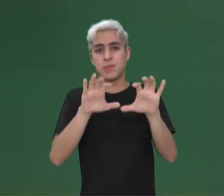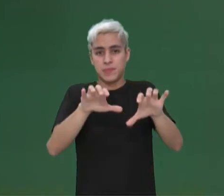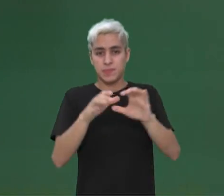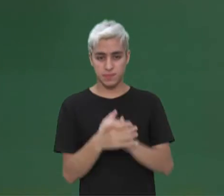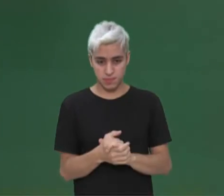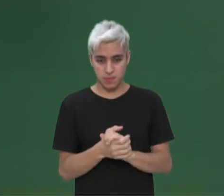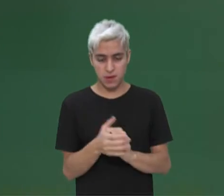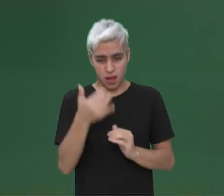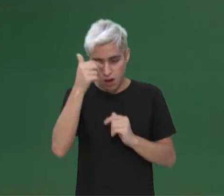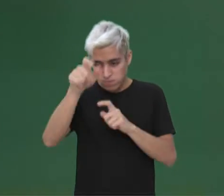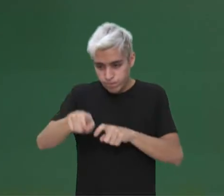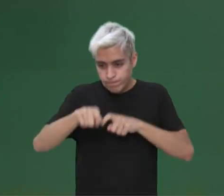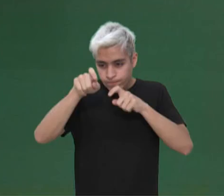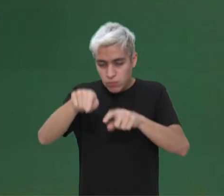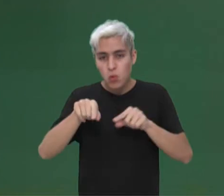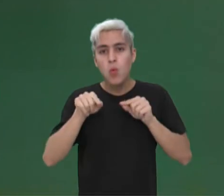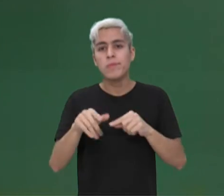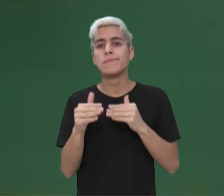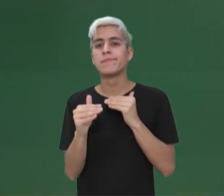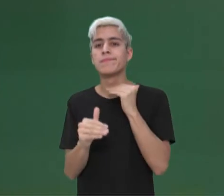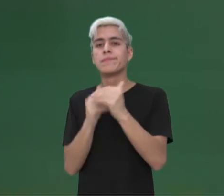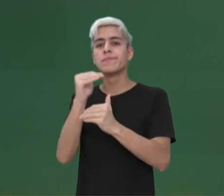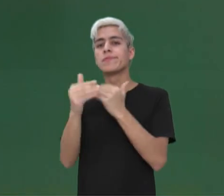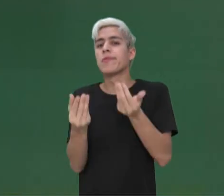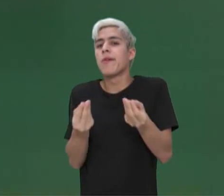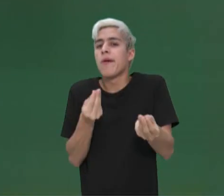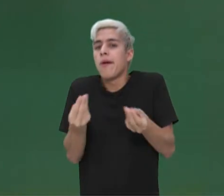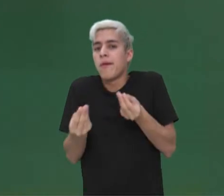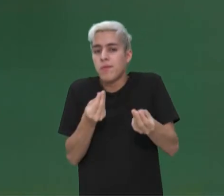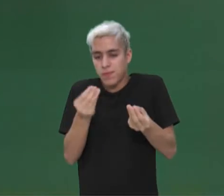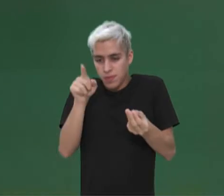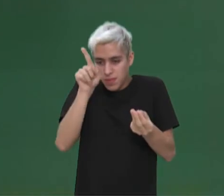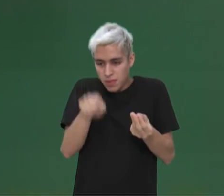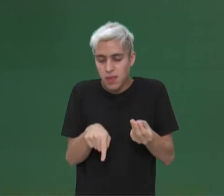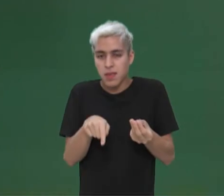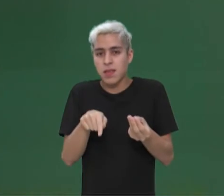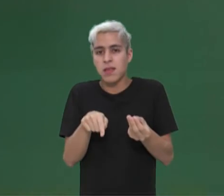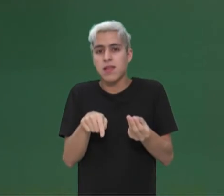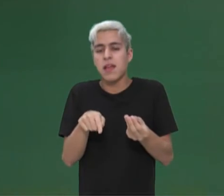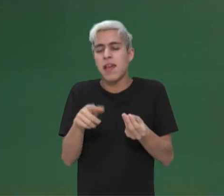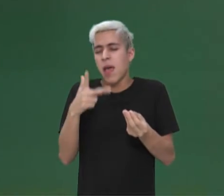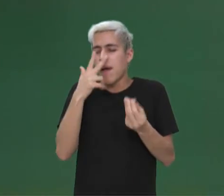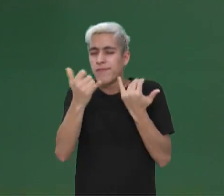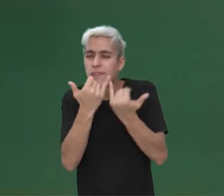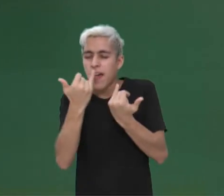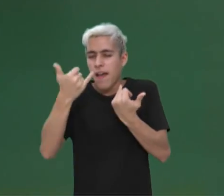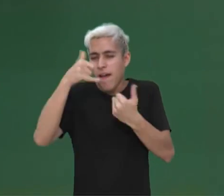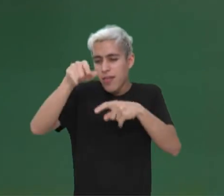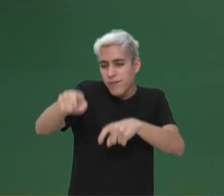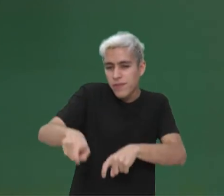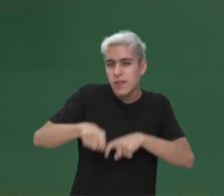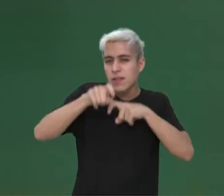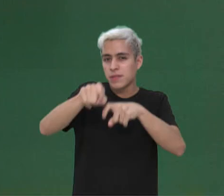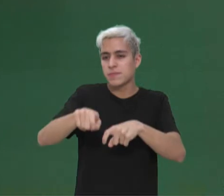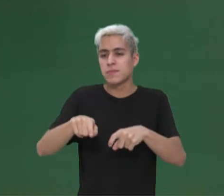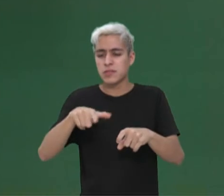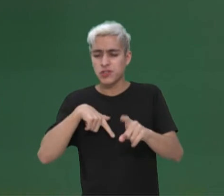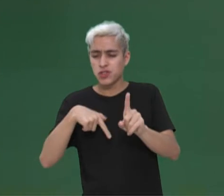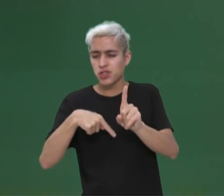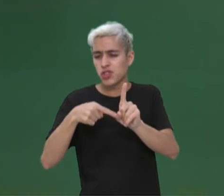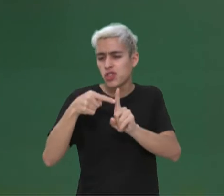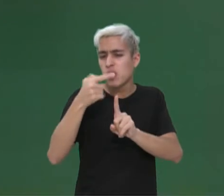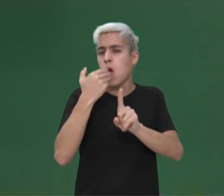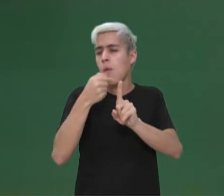A agricultura, então, se desenvolveu nas chamadas haciendas, produtoras de gêneros